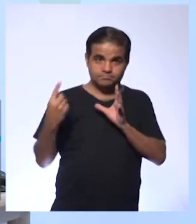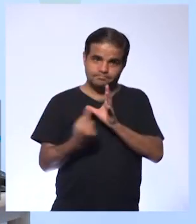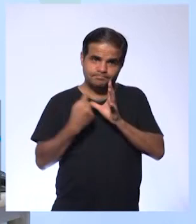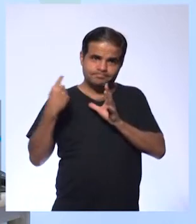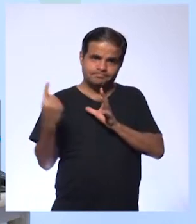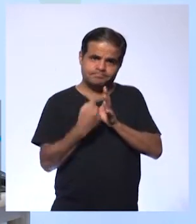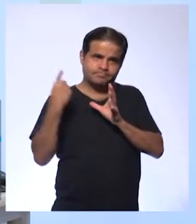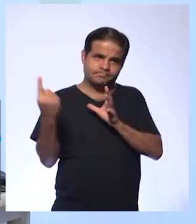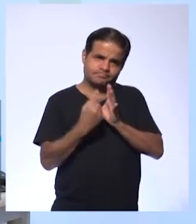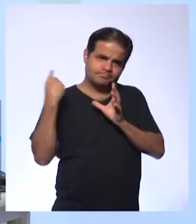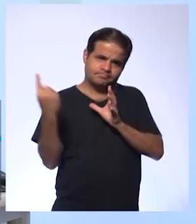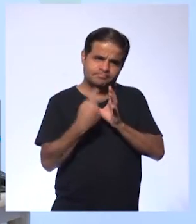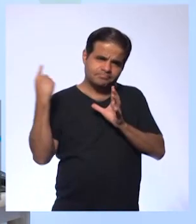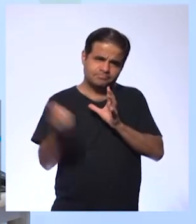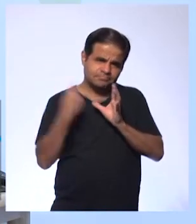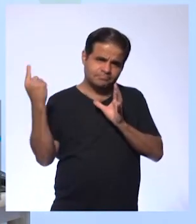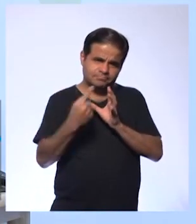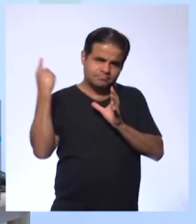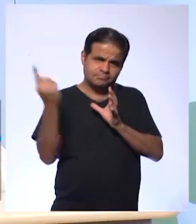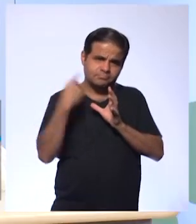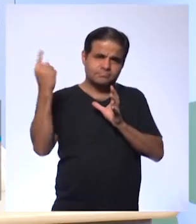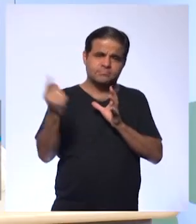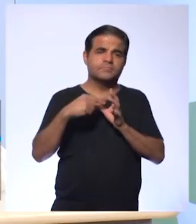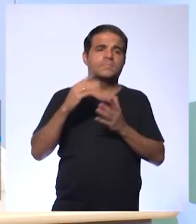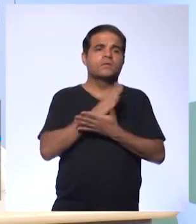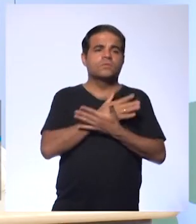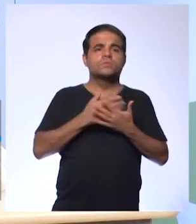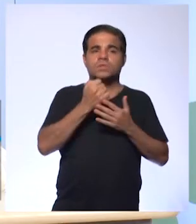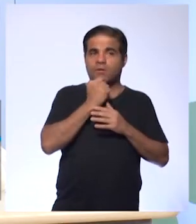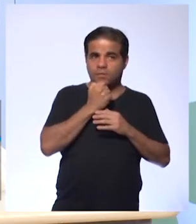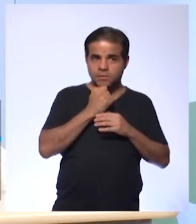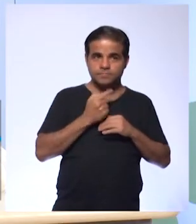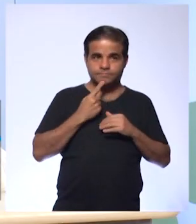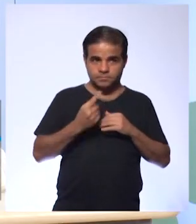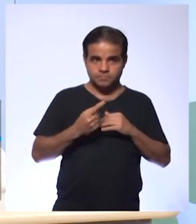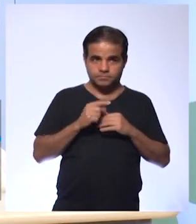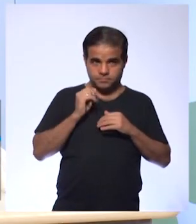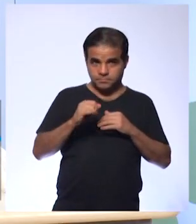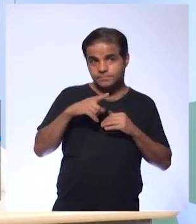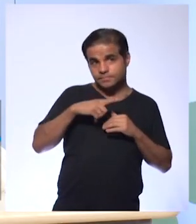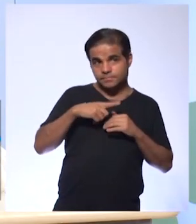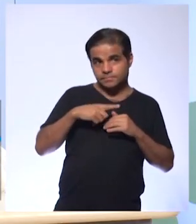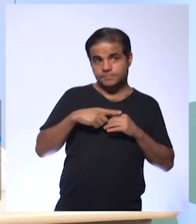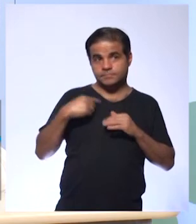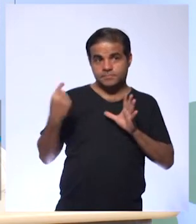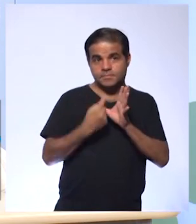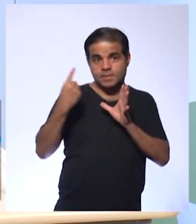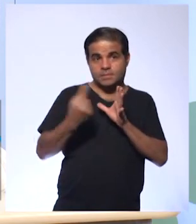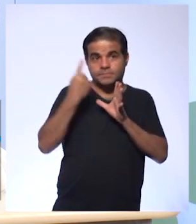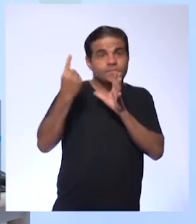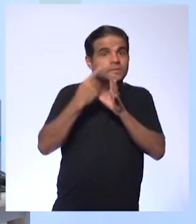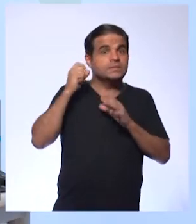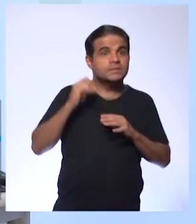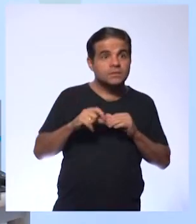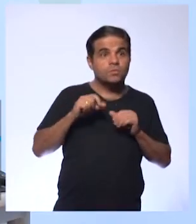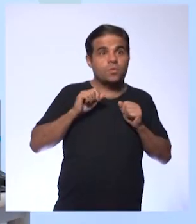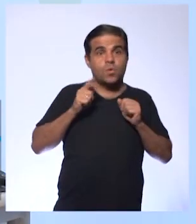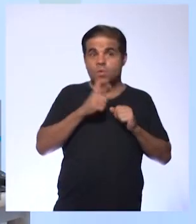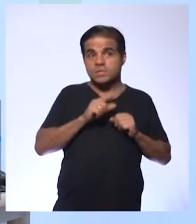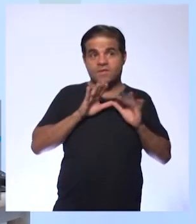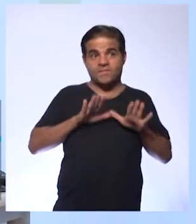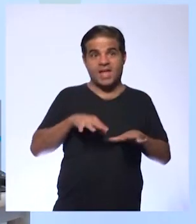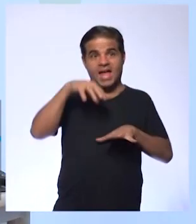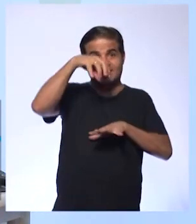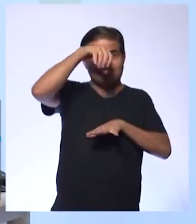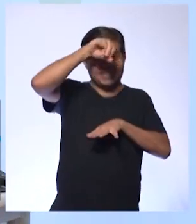formando aquele roda-moinho. Até muitos cientistas falam, né, quando você tiver num furacão, no ciclone, se você conseguir ficar